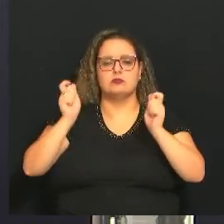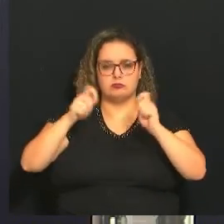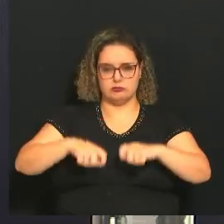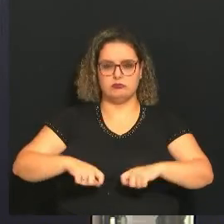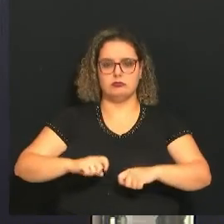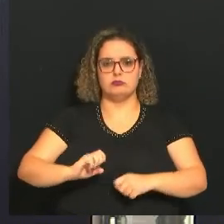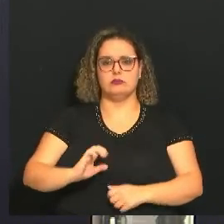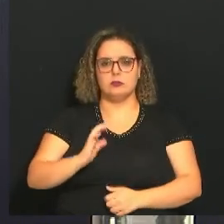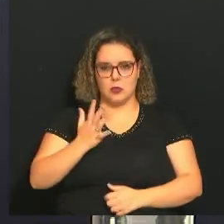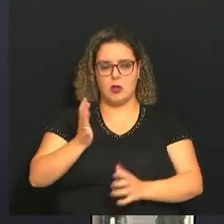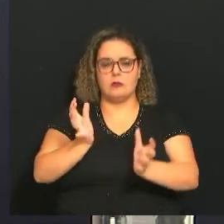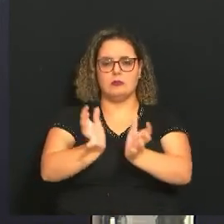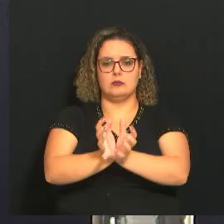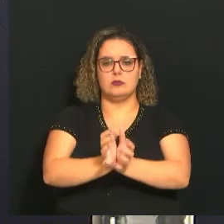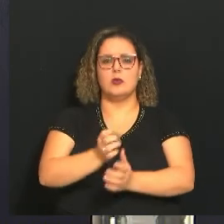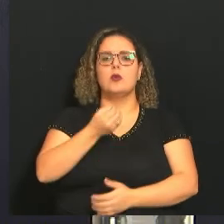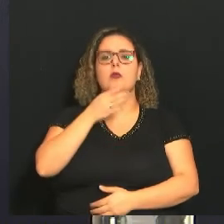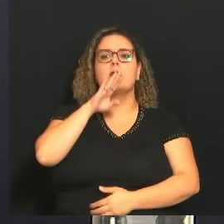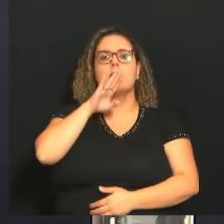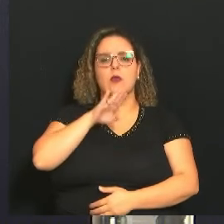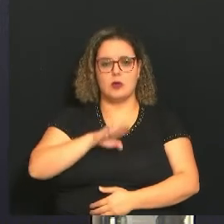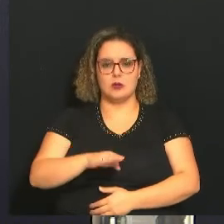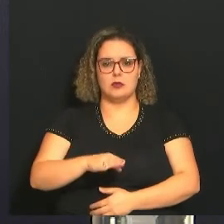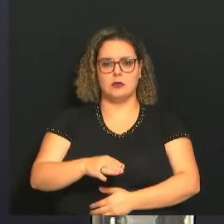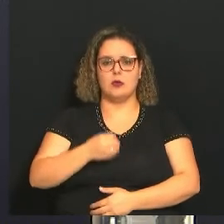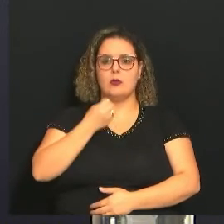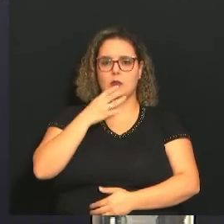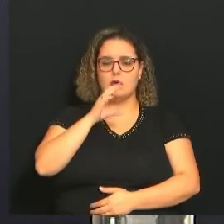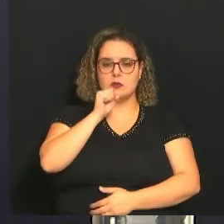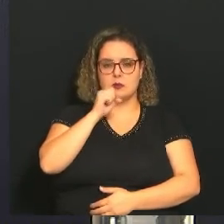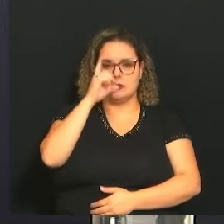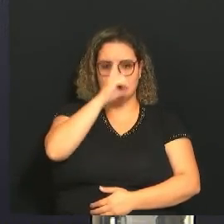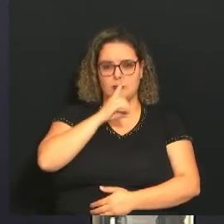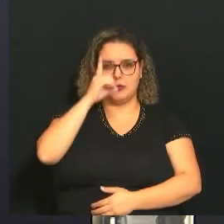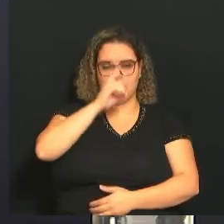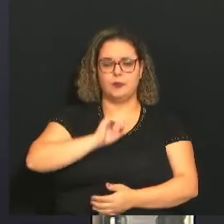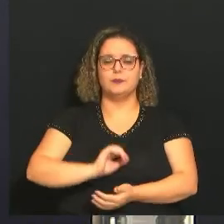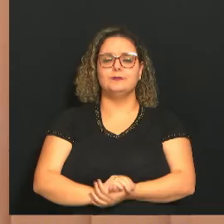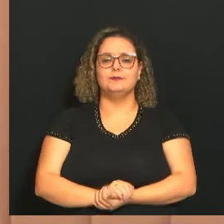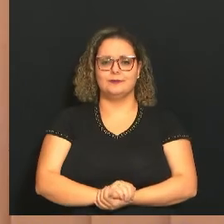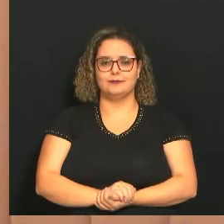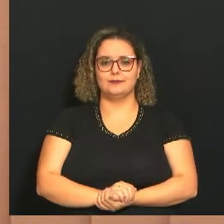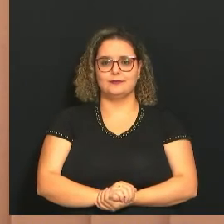dessa comissão. Boa tarde e bom final de semana.